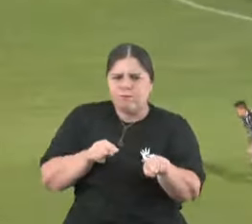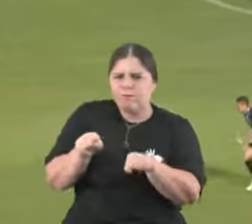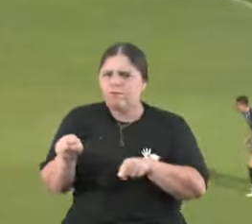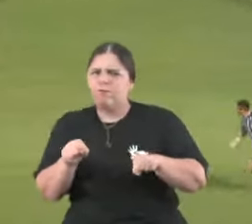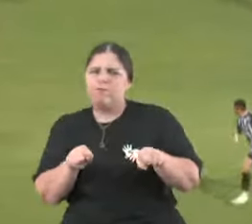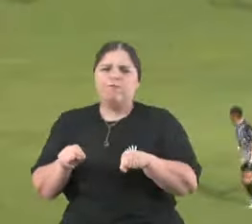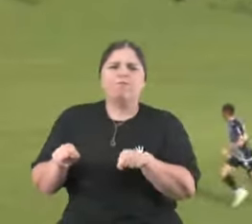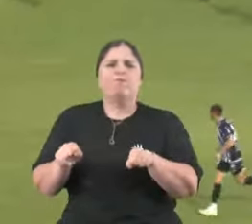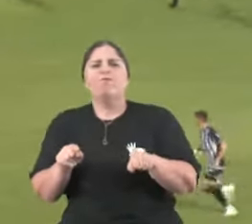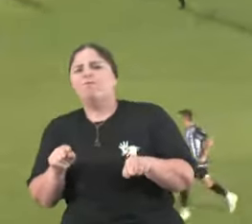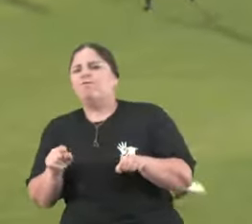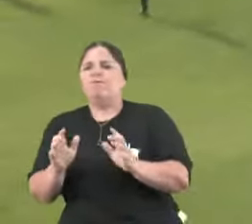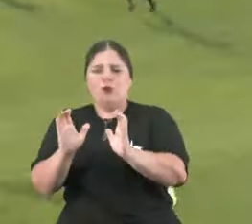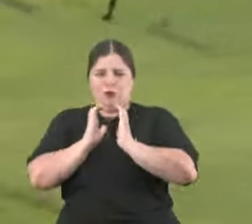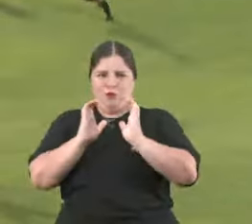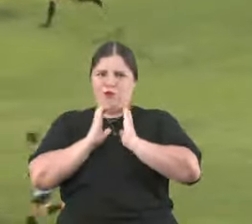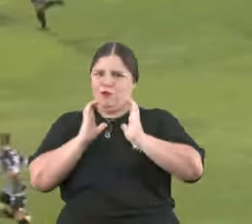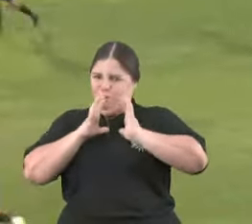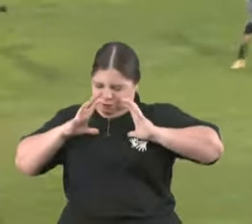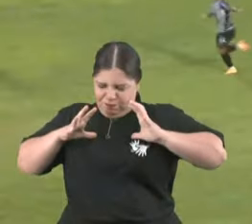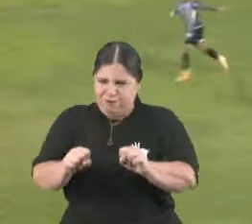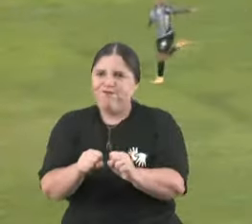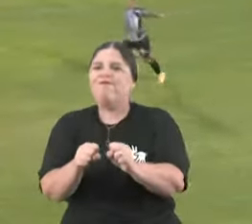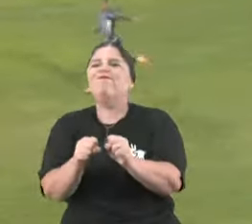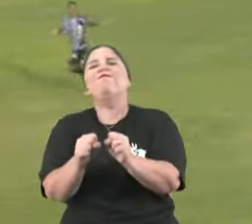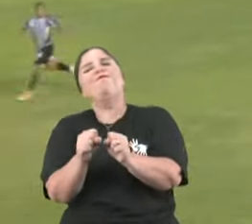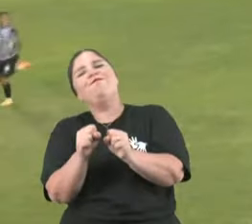direto nas mãos do Matheus Albino.